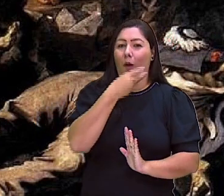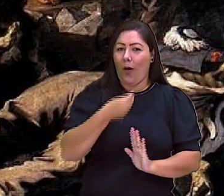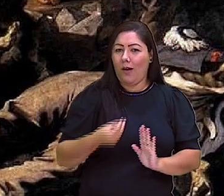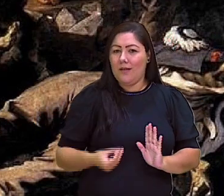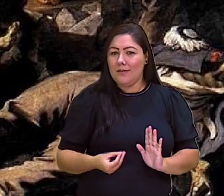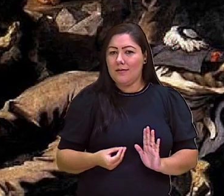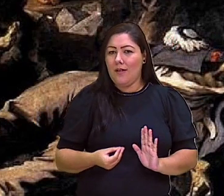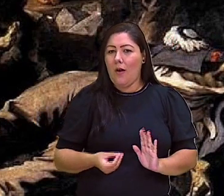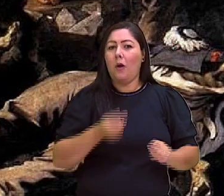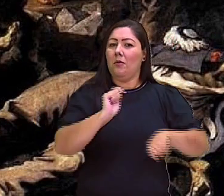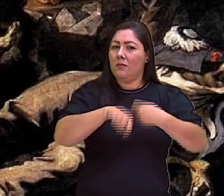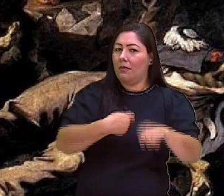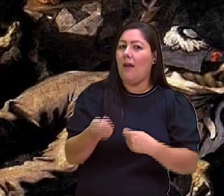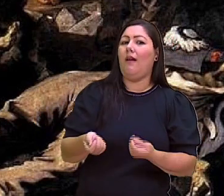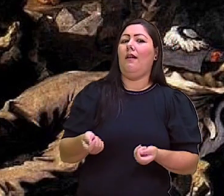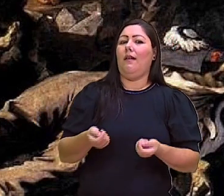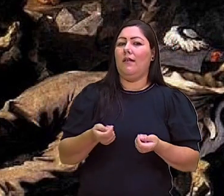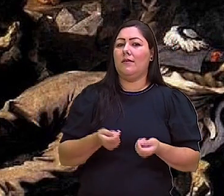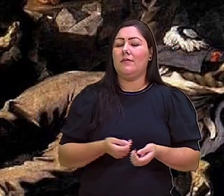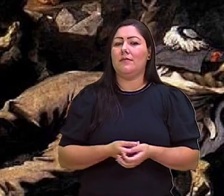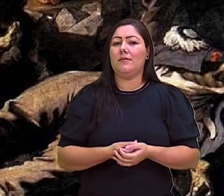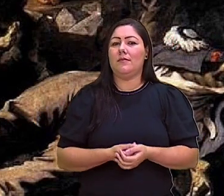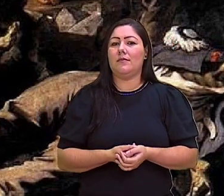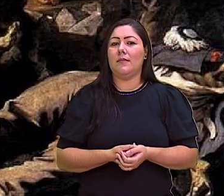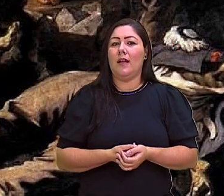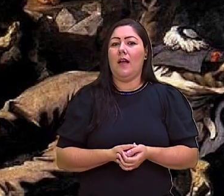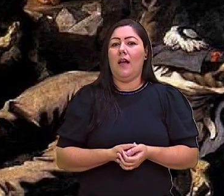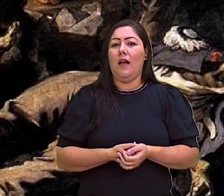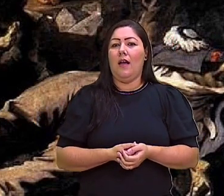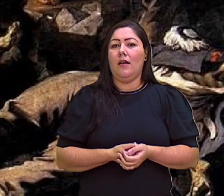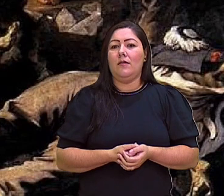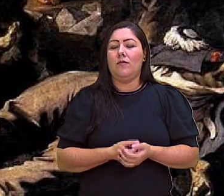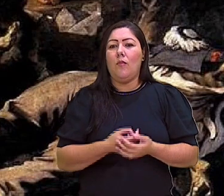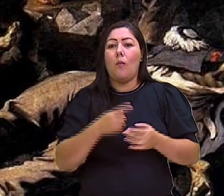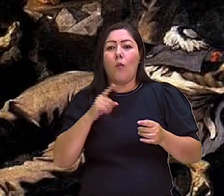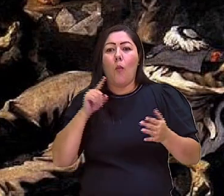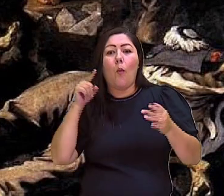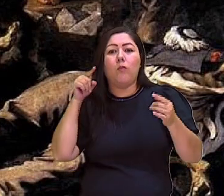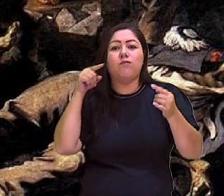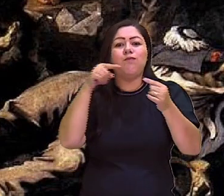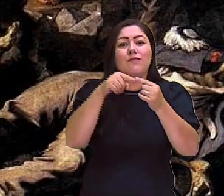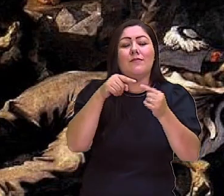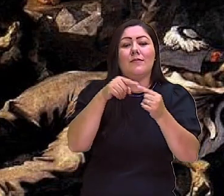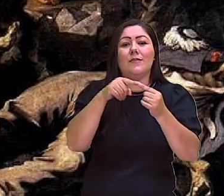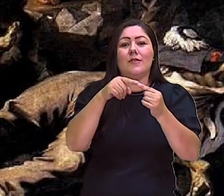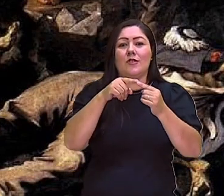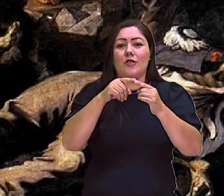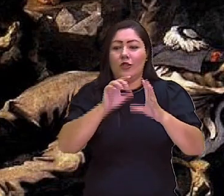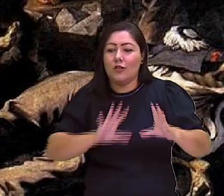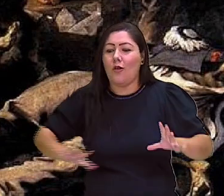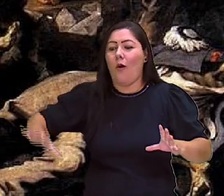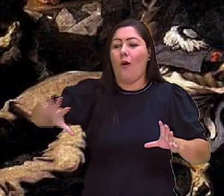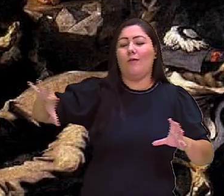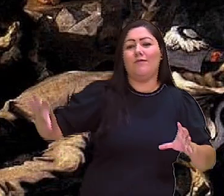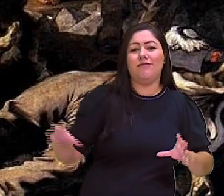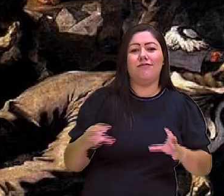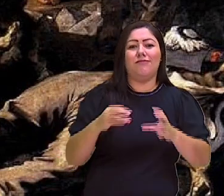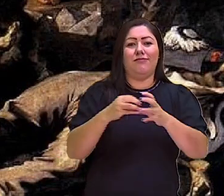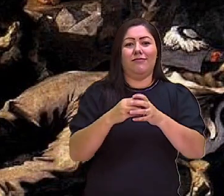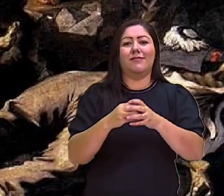forma econômica, visando abarcar toda a humanidade. Serviu de inspiração para